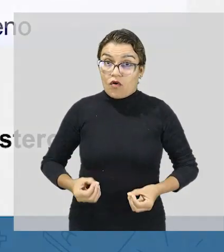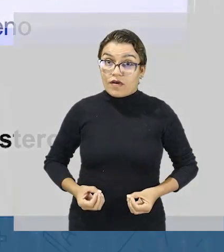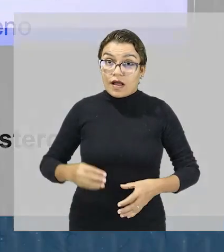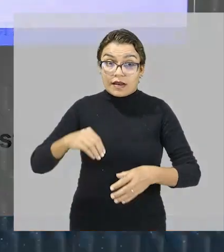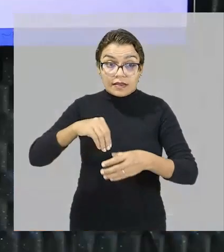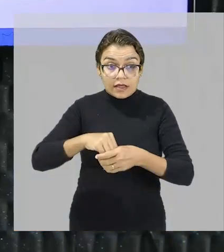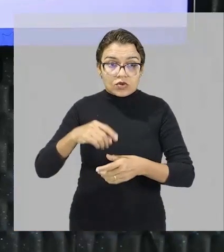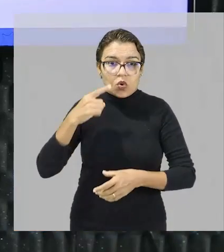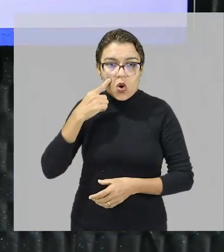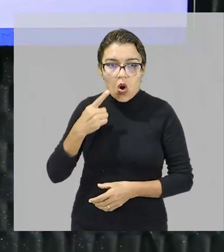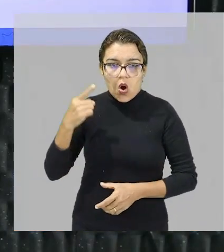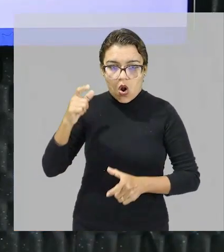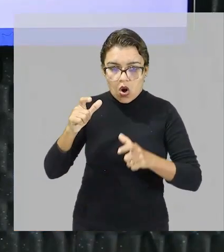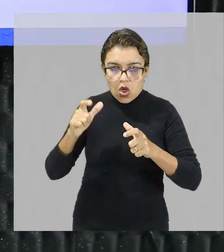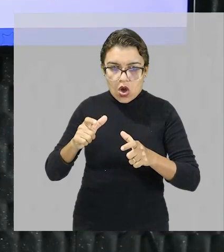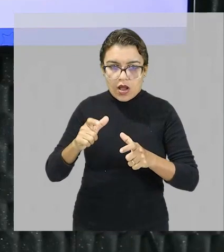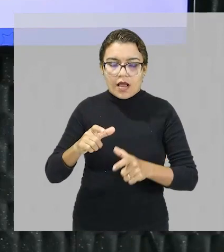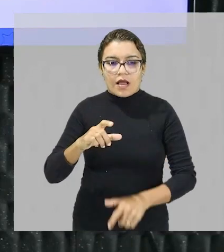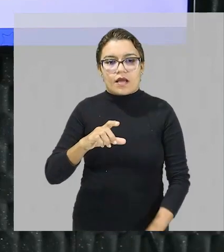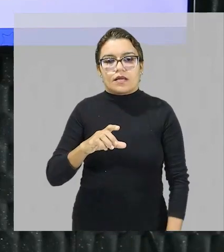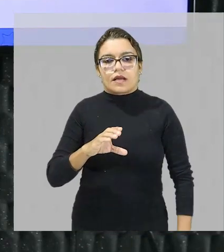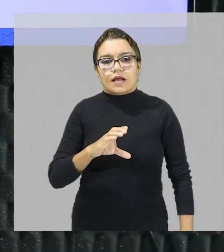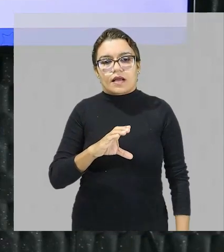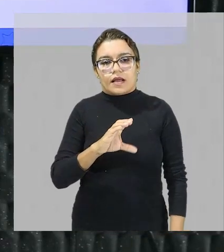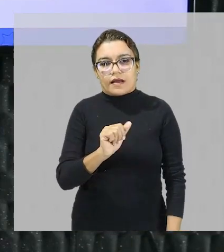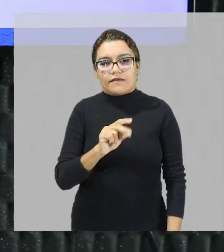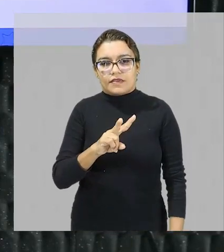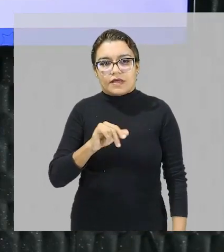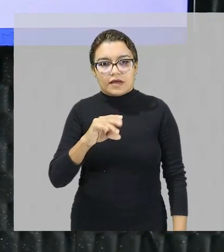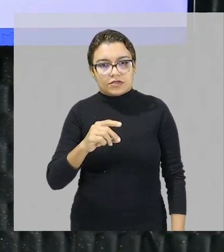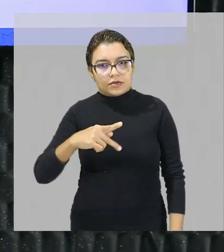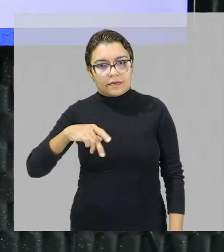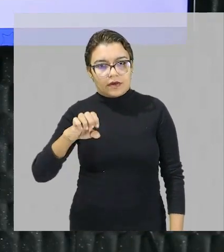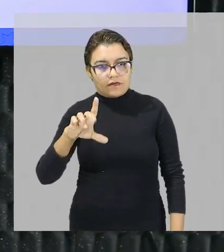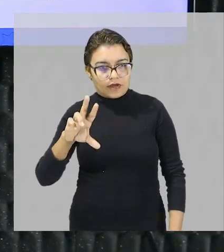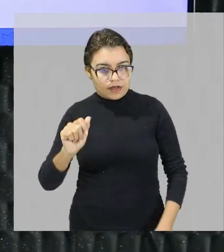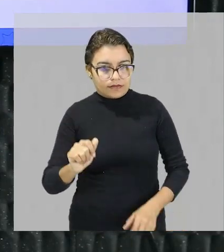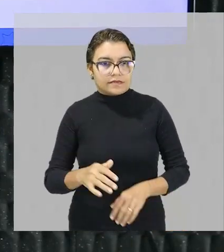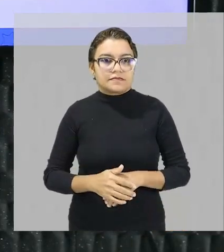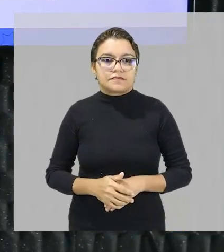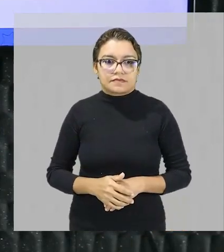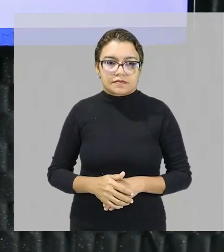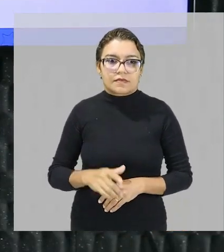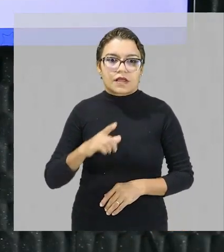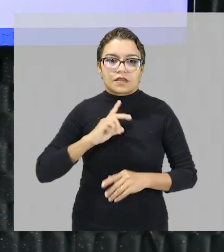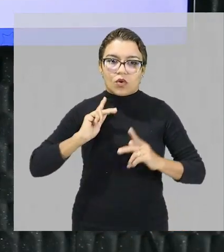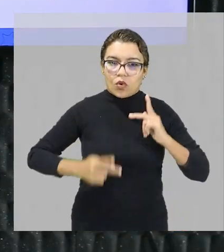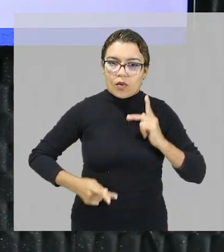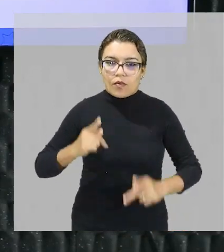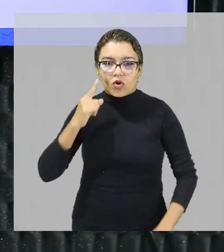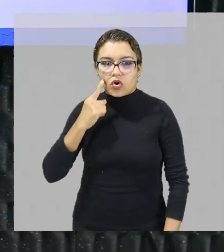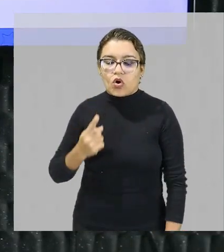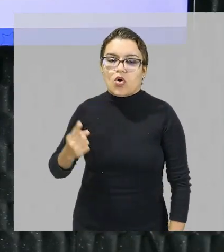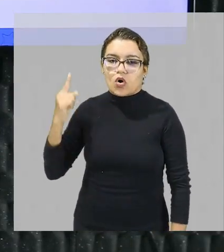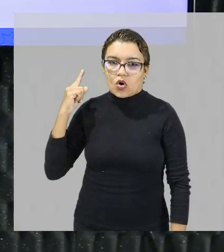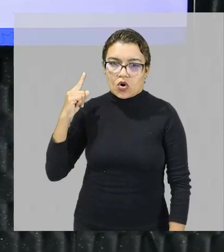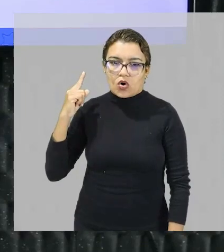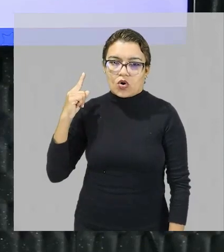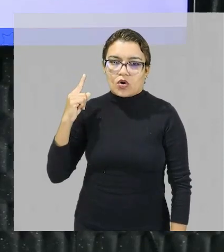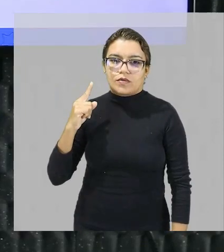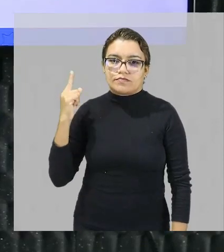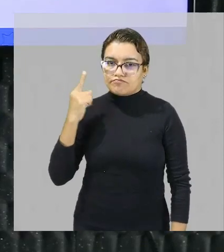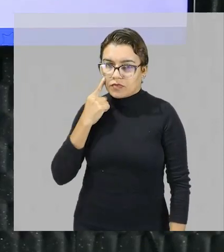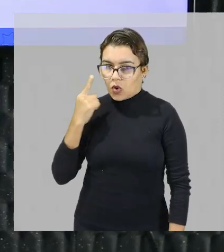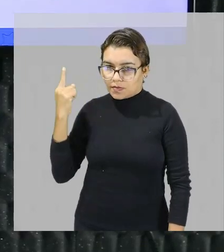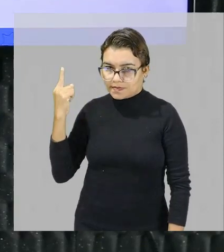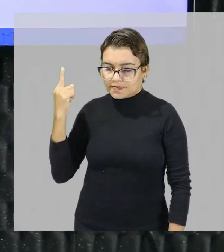tá? Os hormônios que são produzidos lá serão quem? Estrógenos e